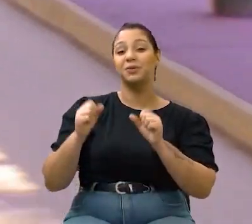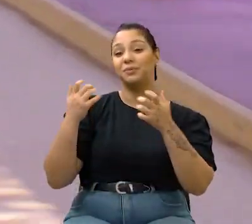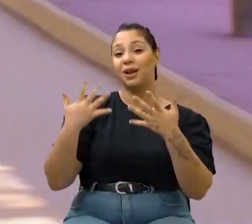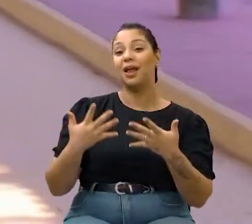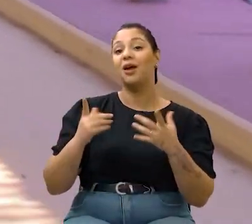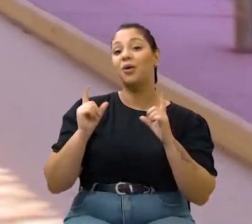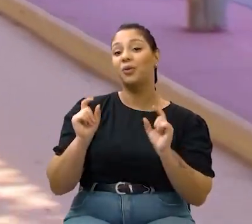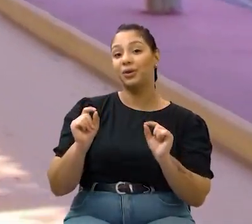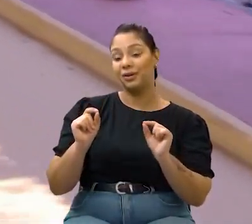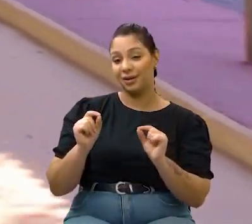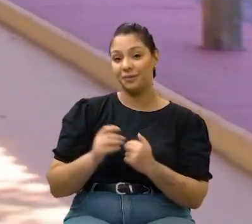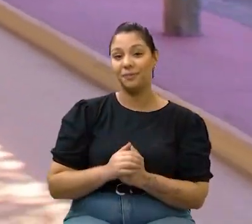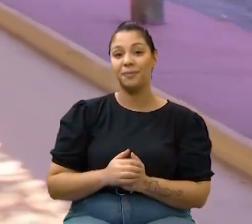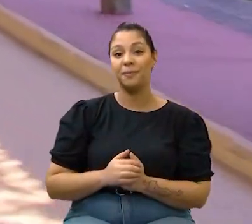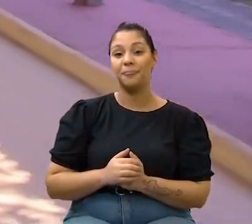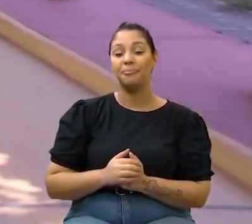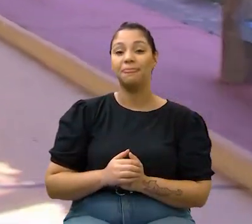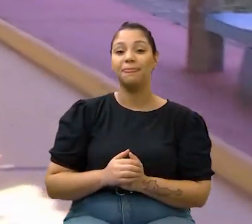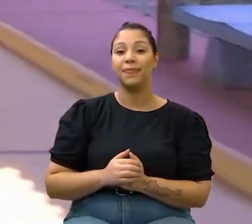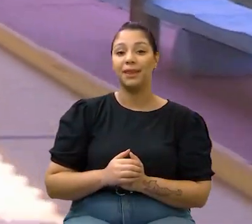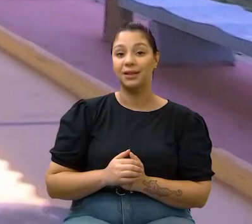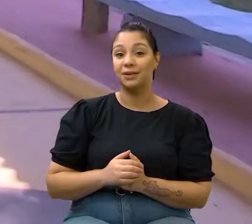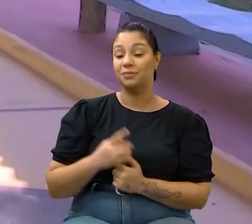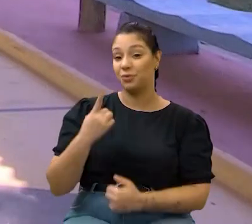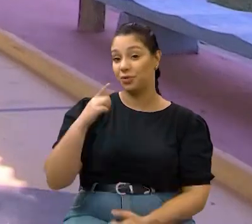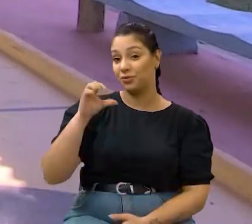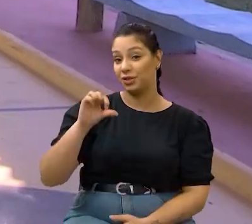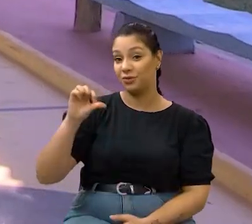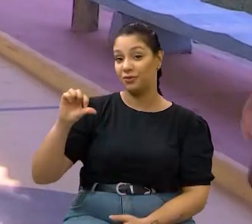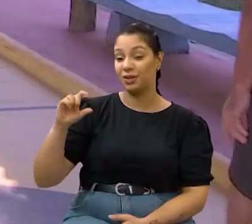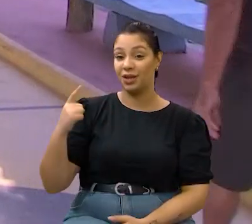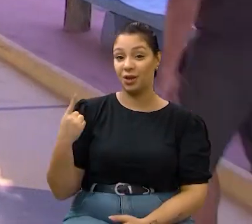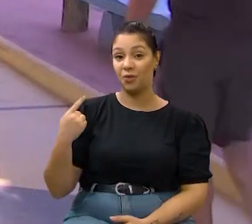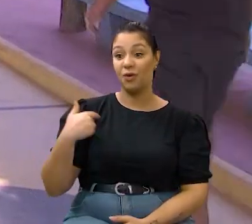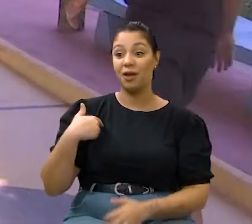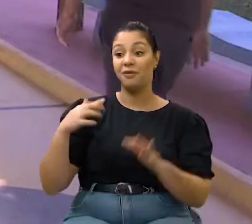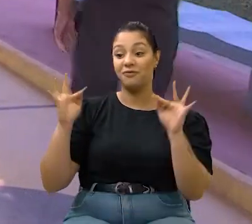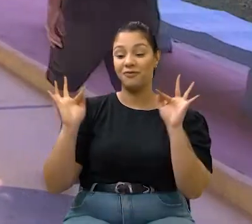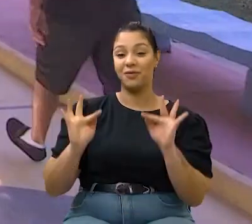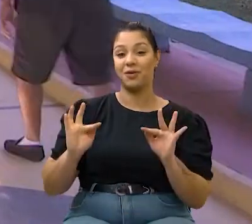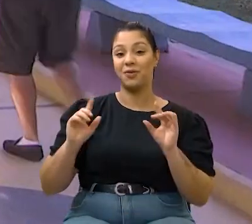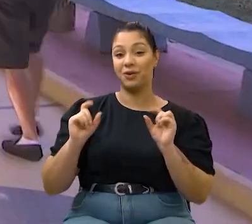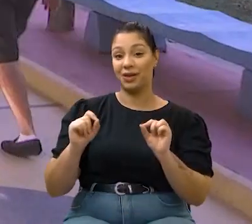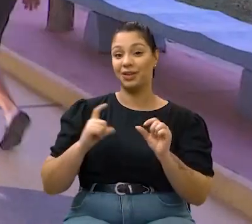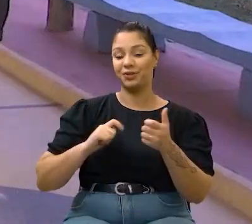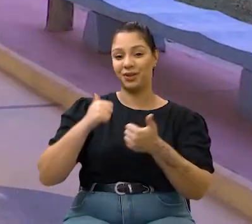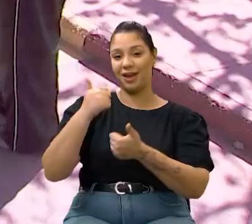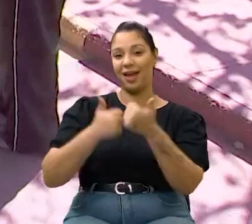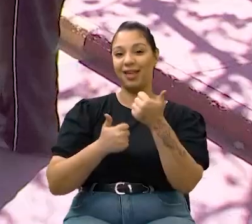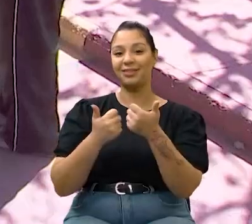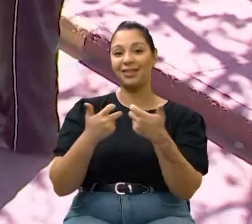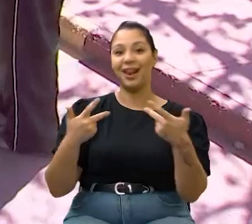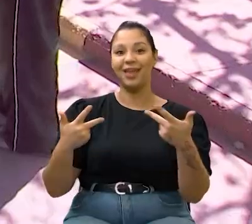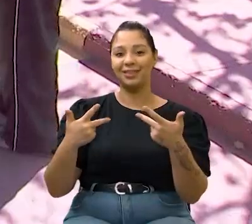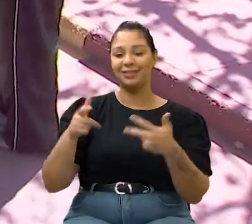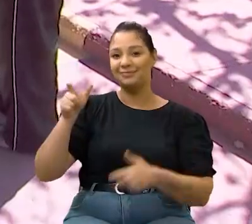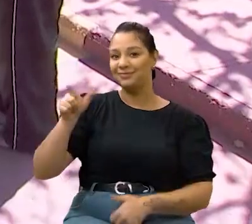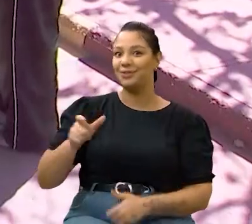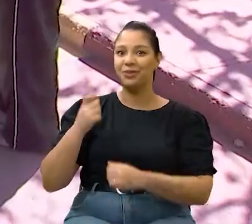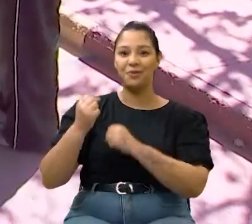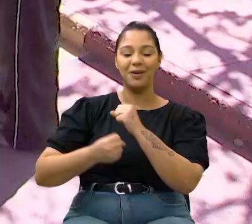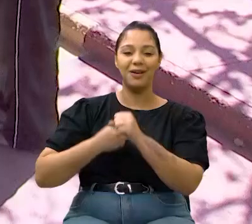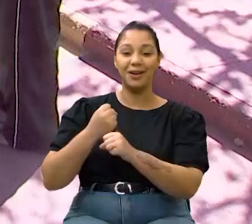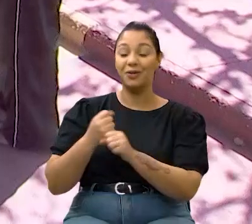que em 91 eu tive a felicidade de ser atleta do ano. Né? Eu fui o primeiro atleta